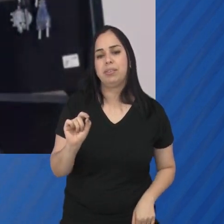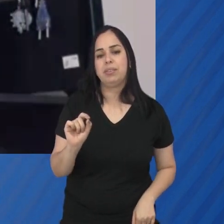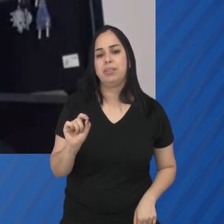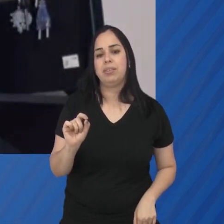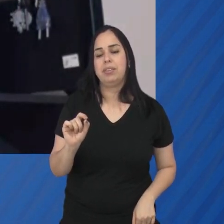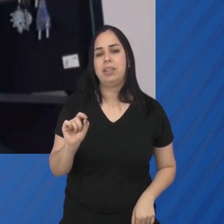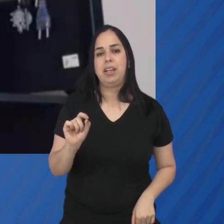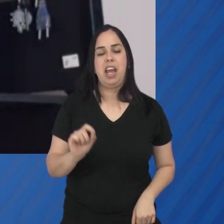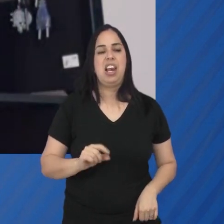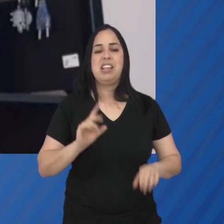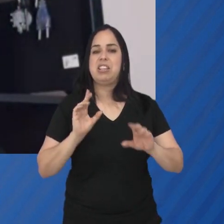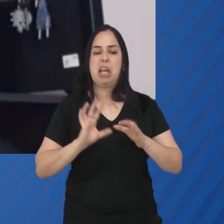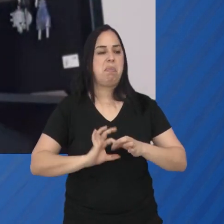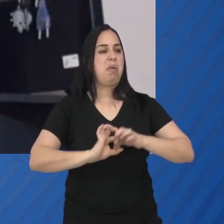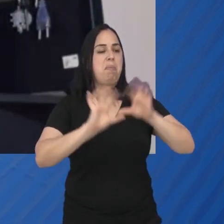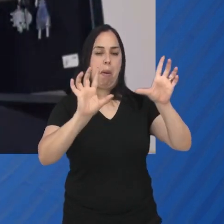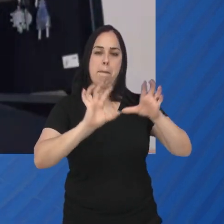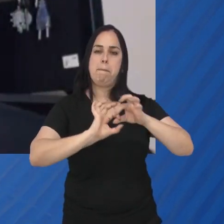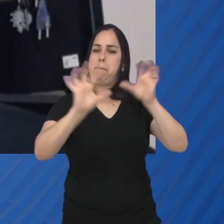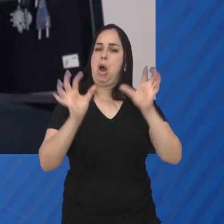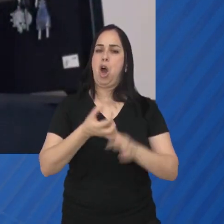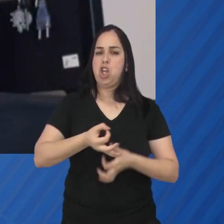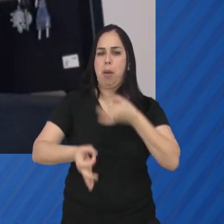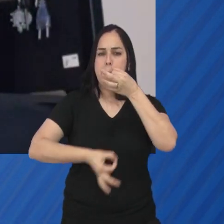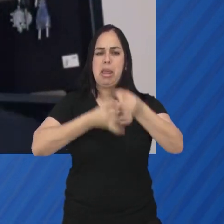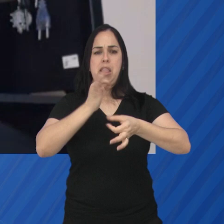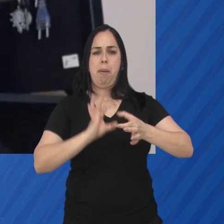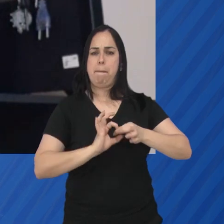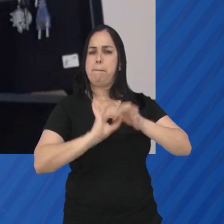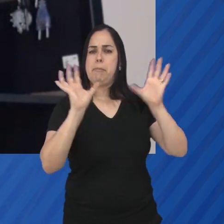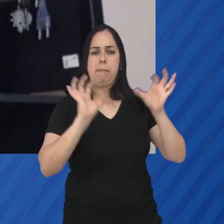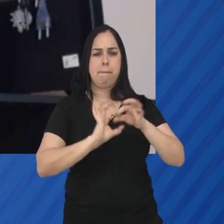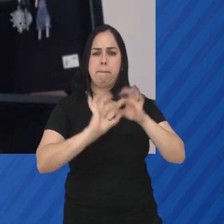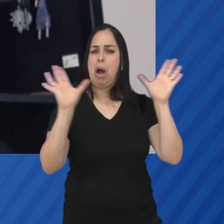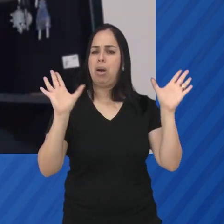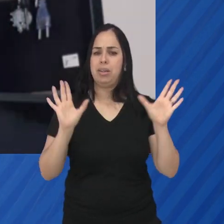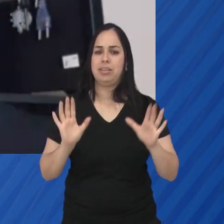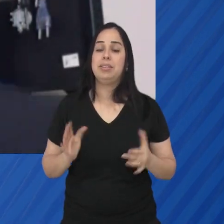fez? Nunca censurou nada, deixou passar tudo.